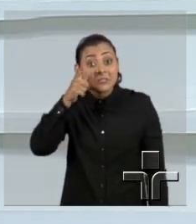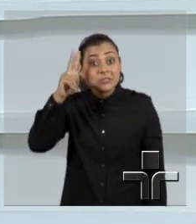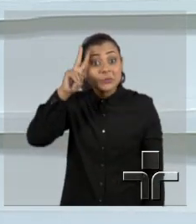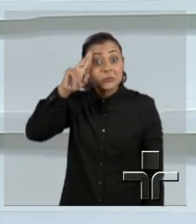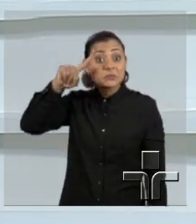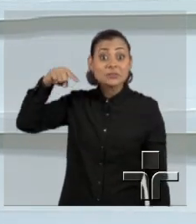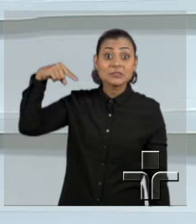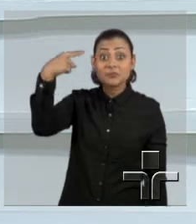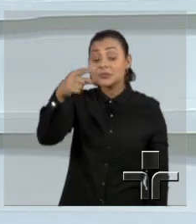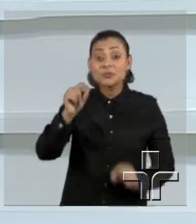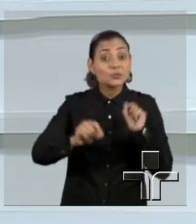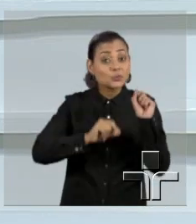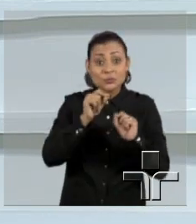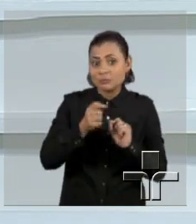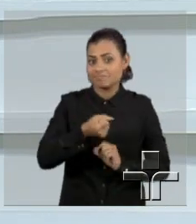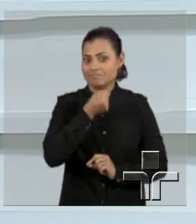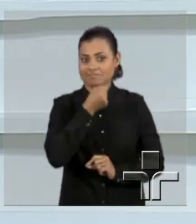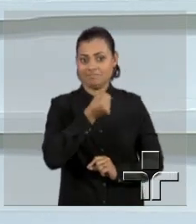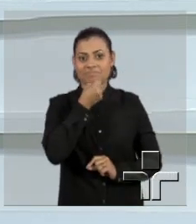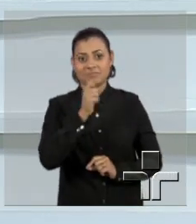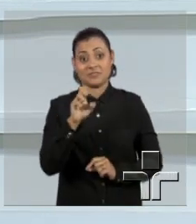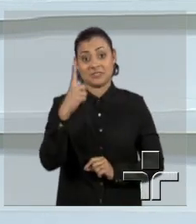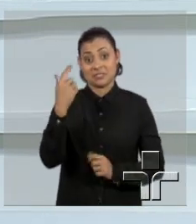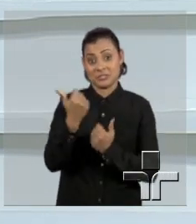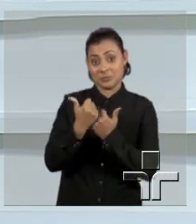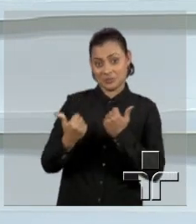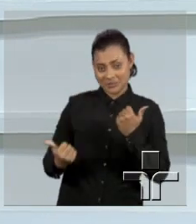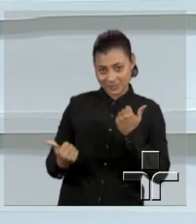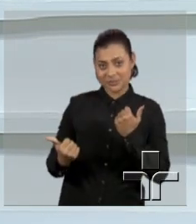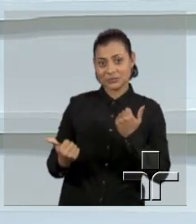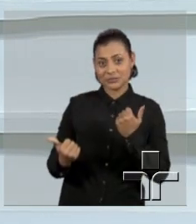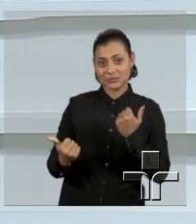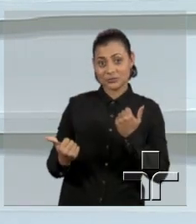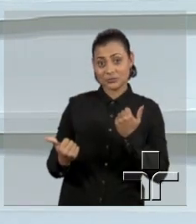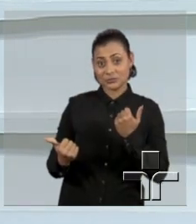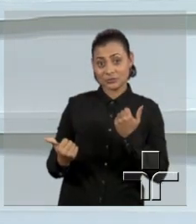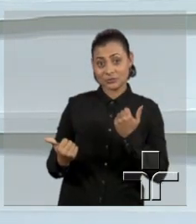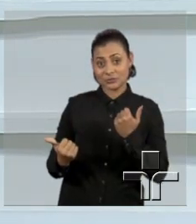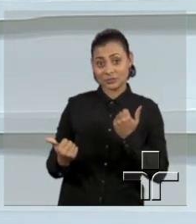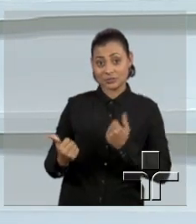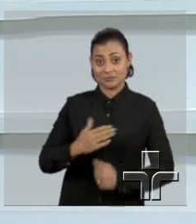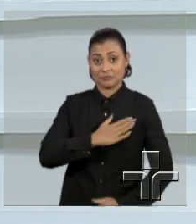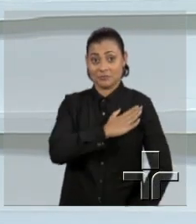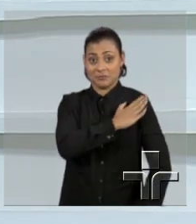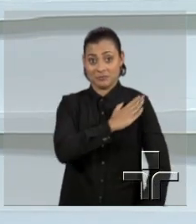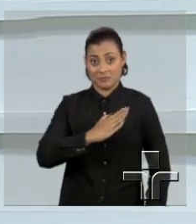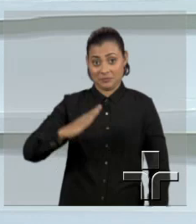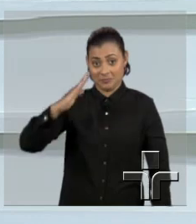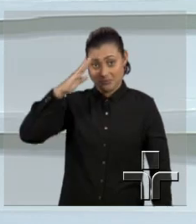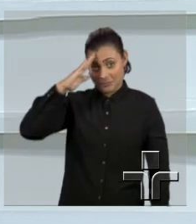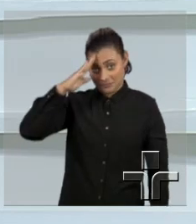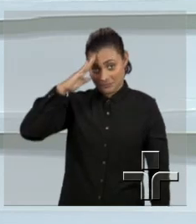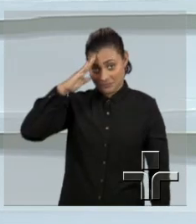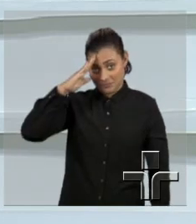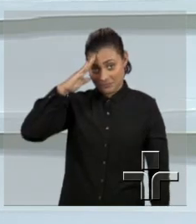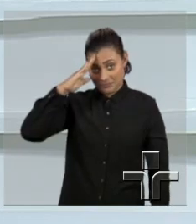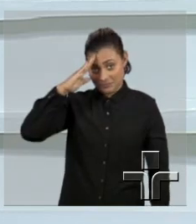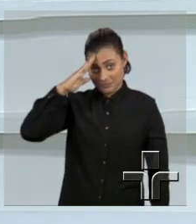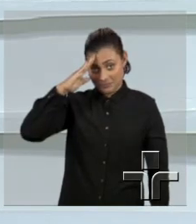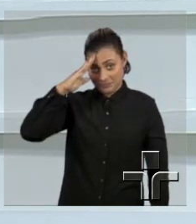segunda-feira a nossa entrevista com o ex-ministro, o general